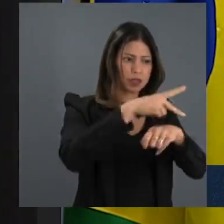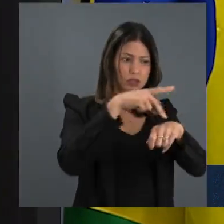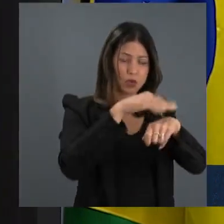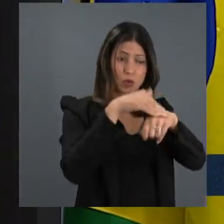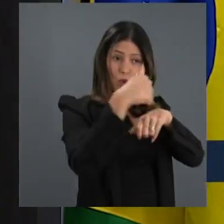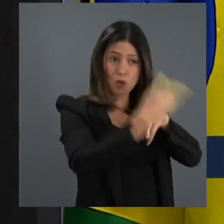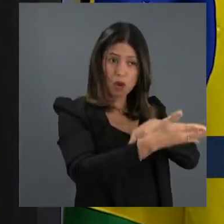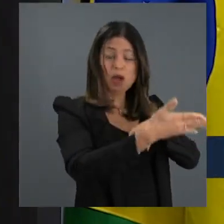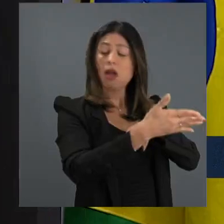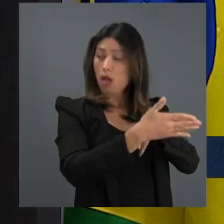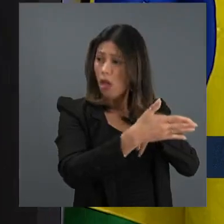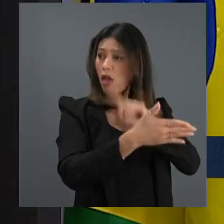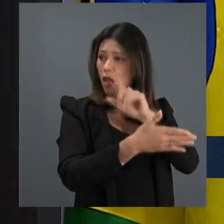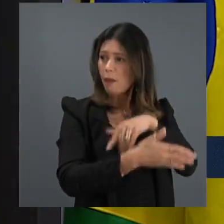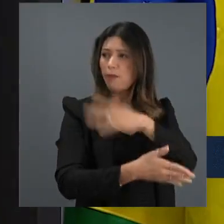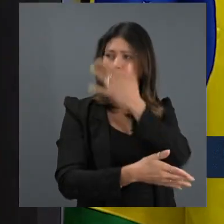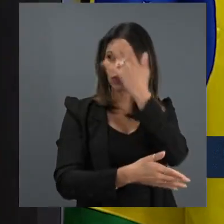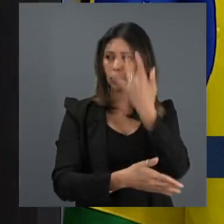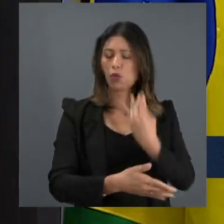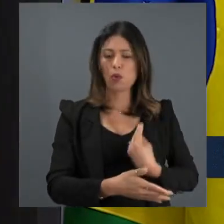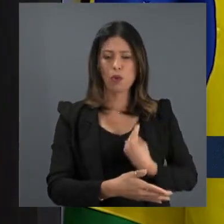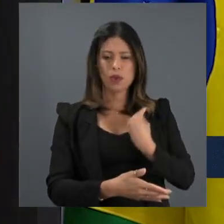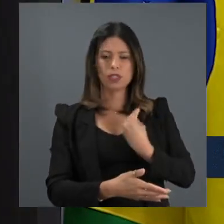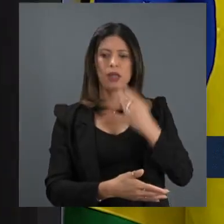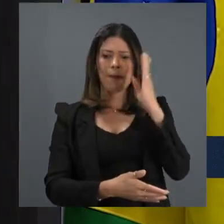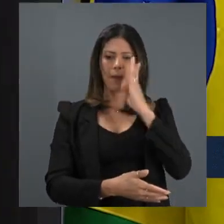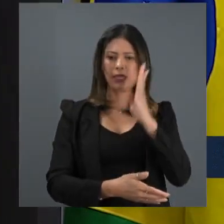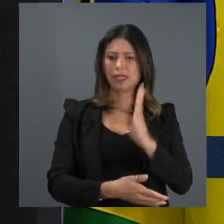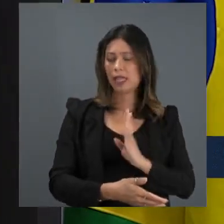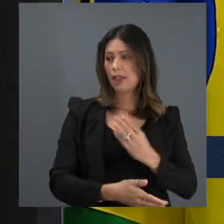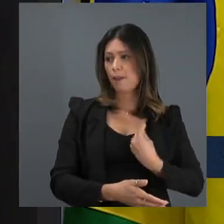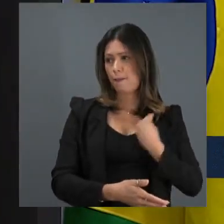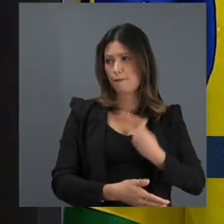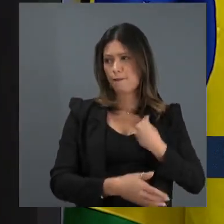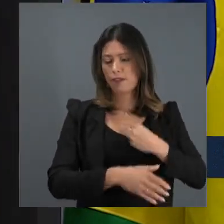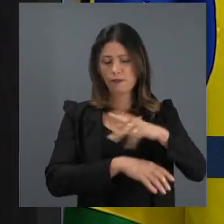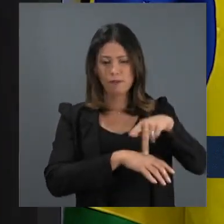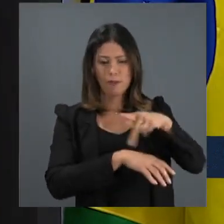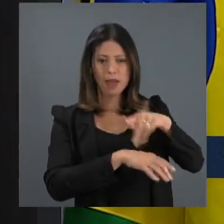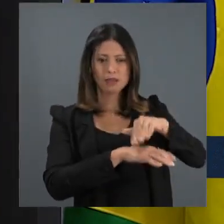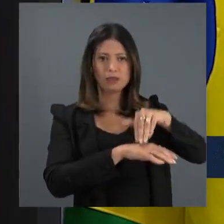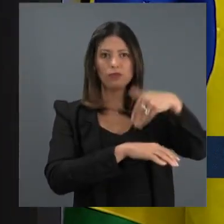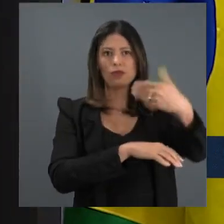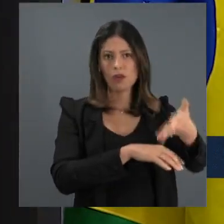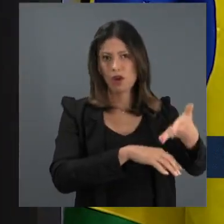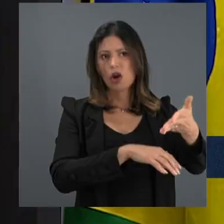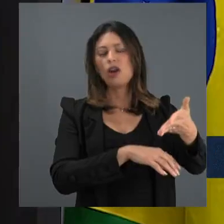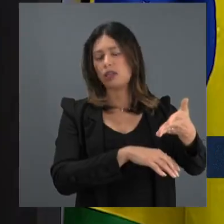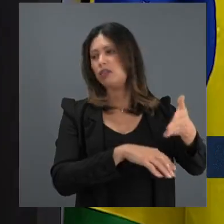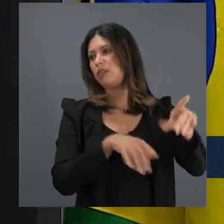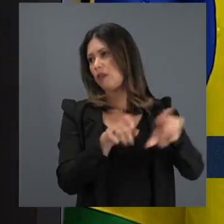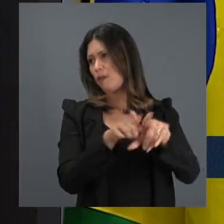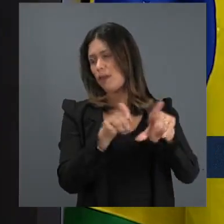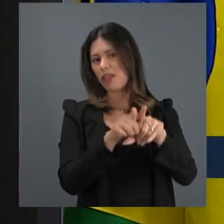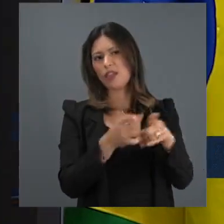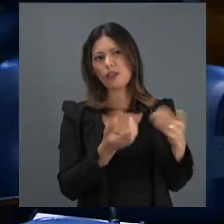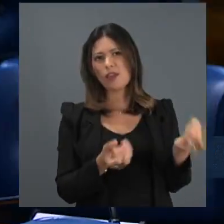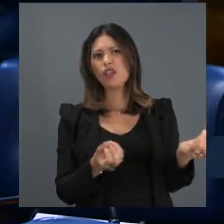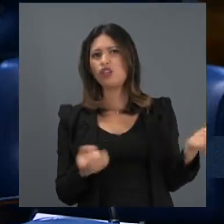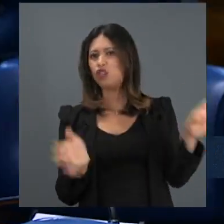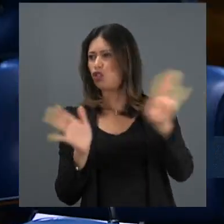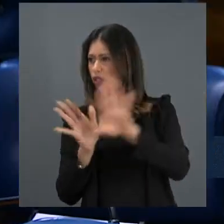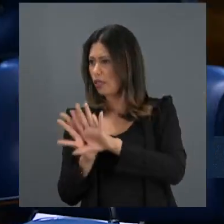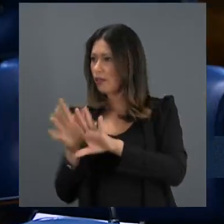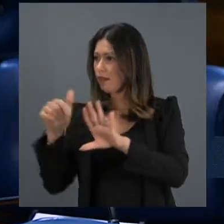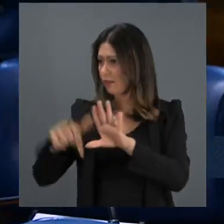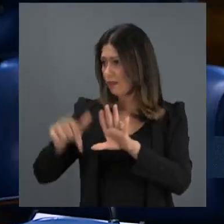fora, pessoas que são de outros países também, que não são brasileiros, que se mobilizam. O que a